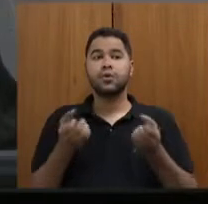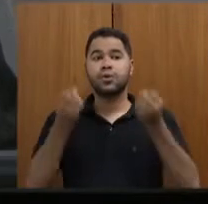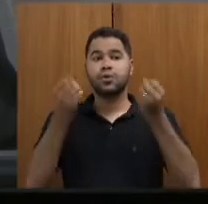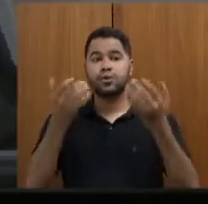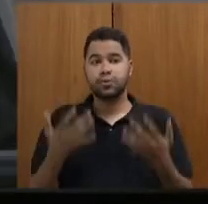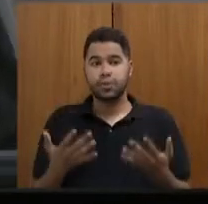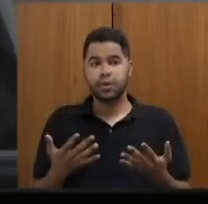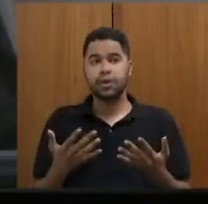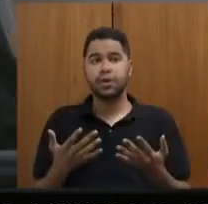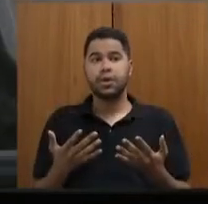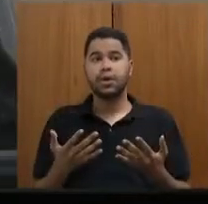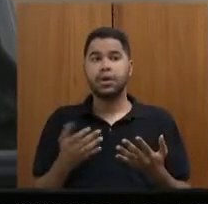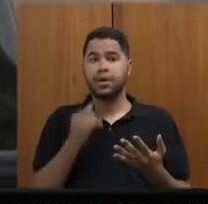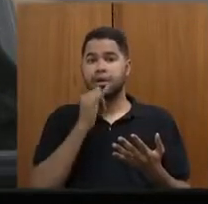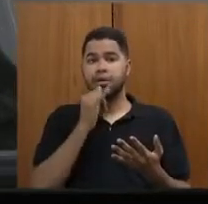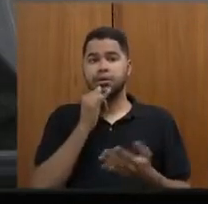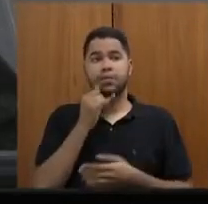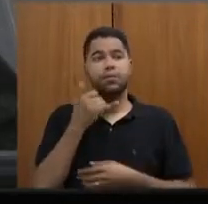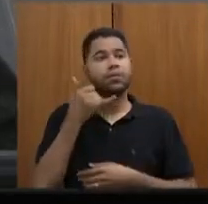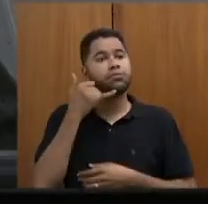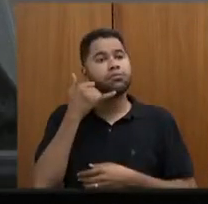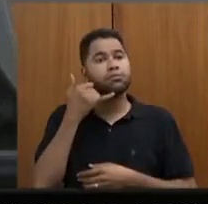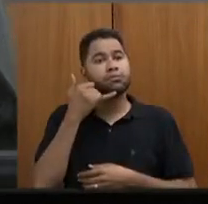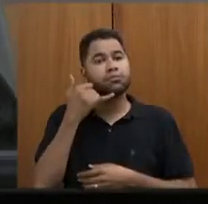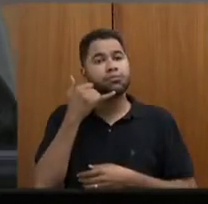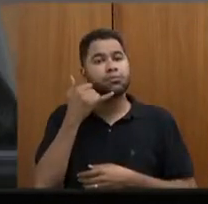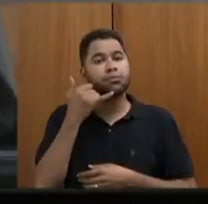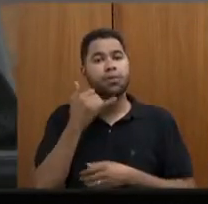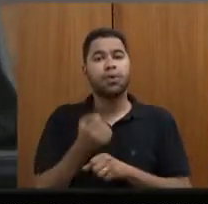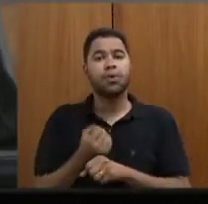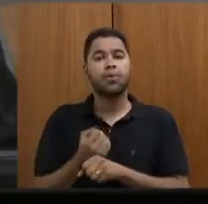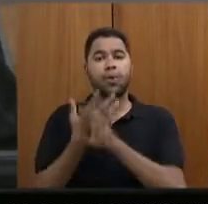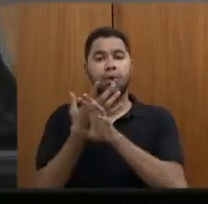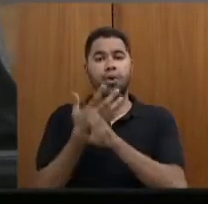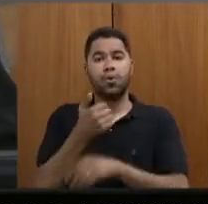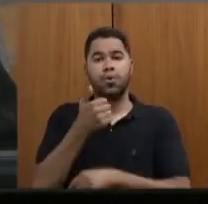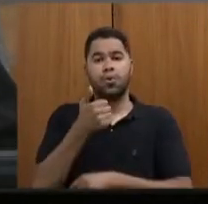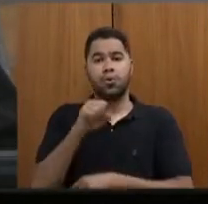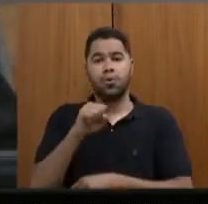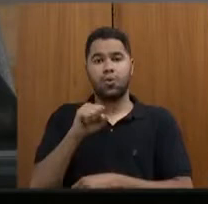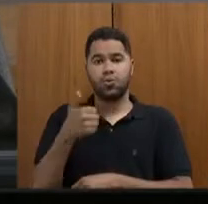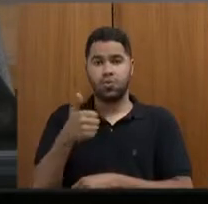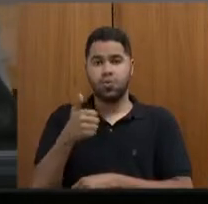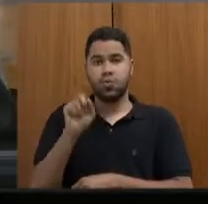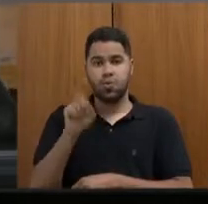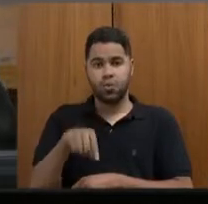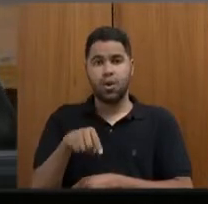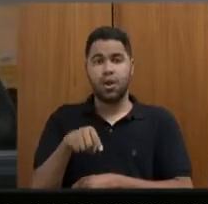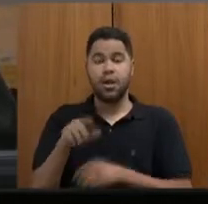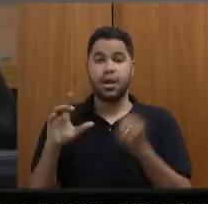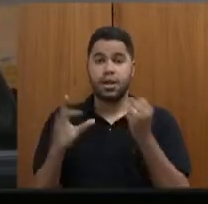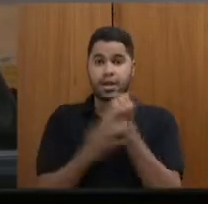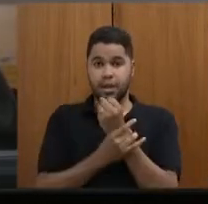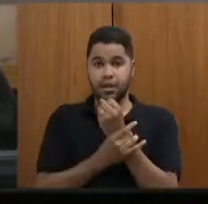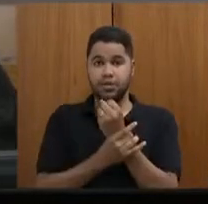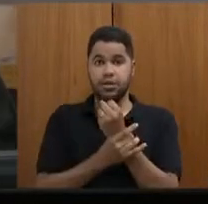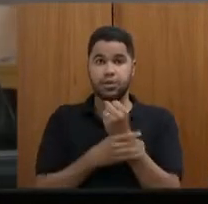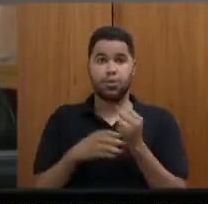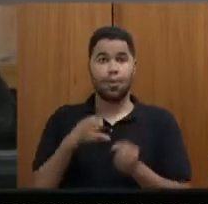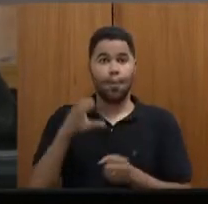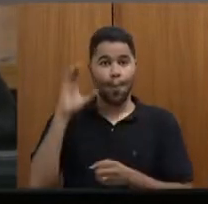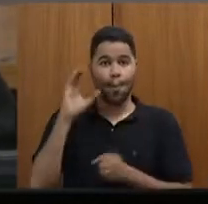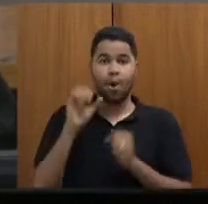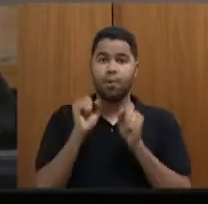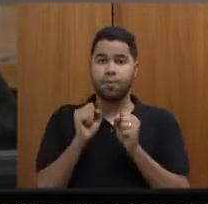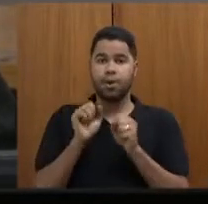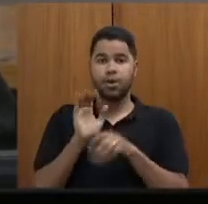que um simples telefonema de denúncia no DISC 181 Garantido o anonimato pode